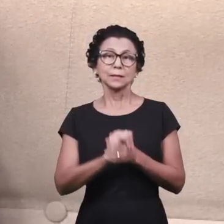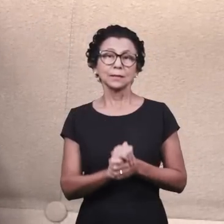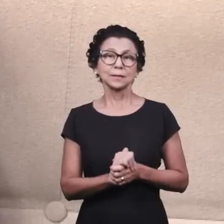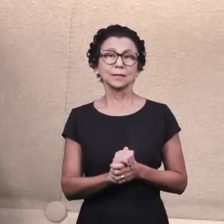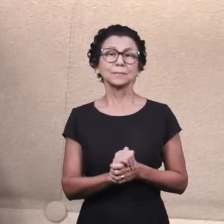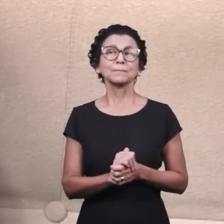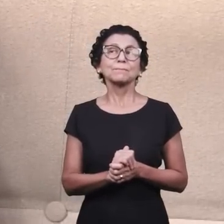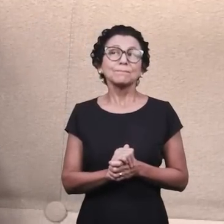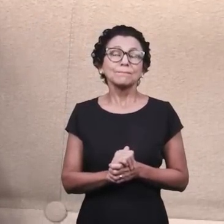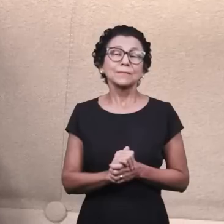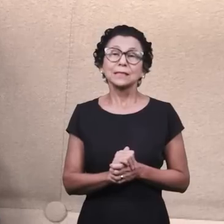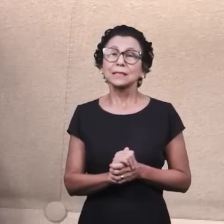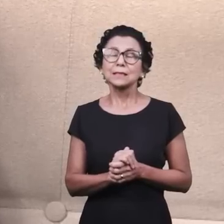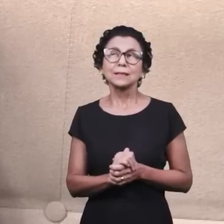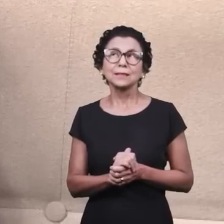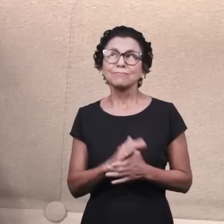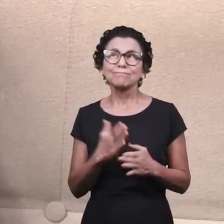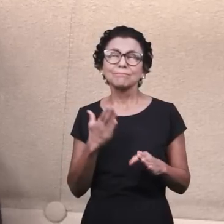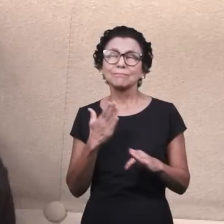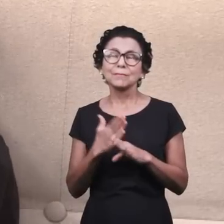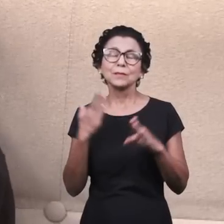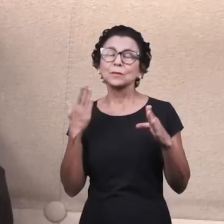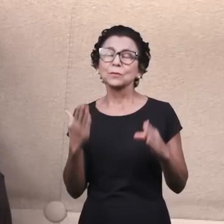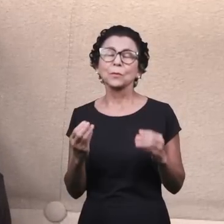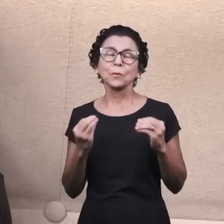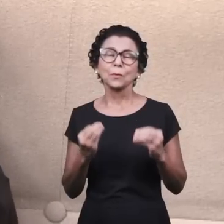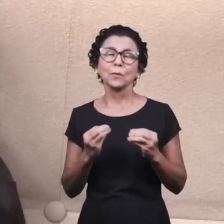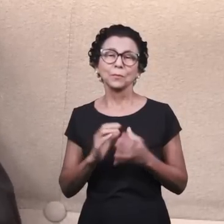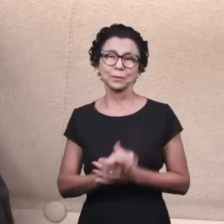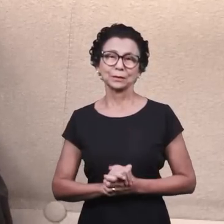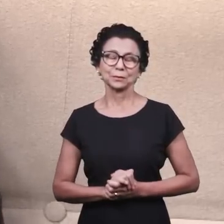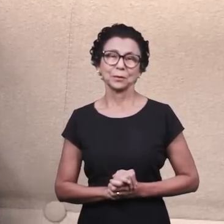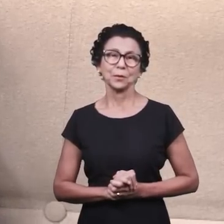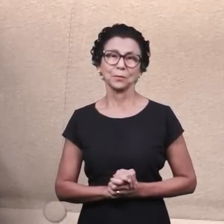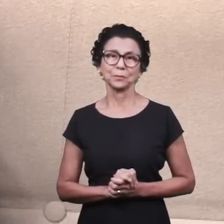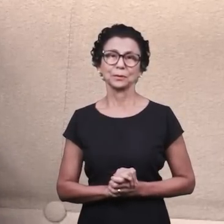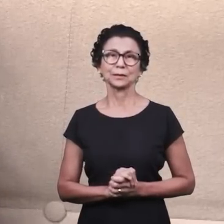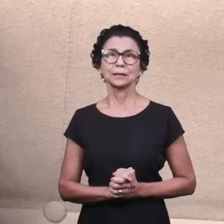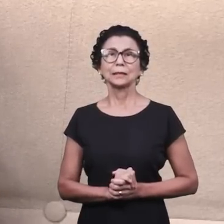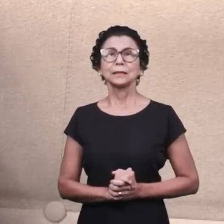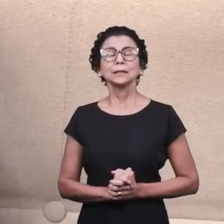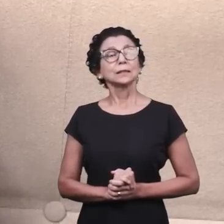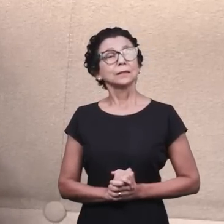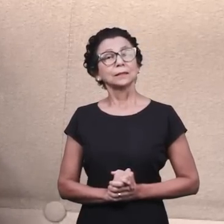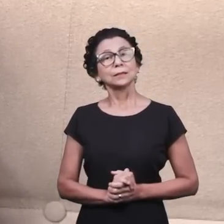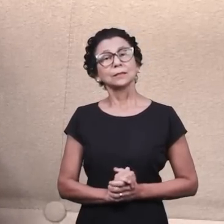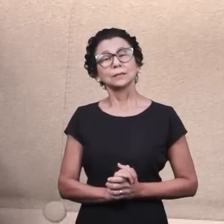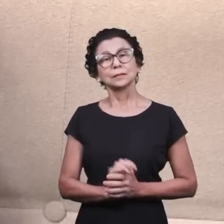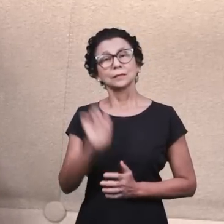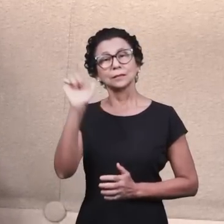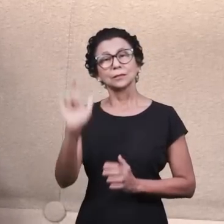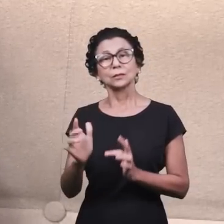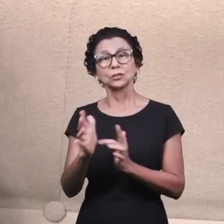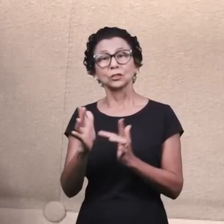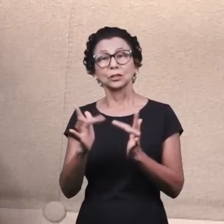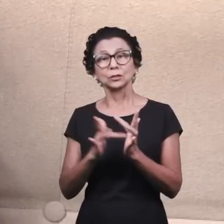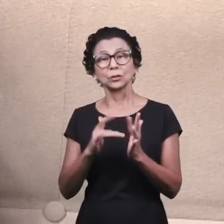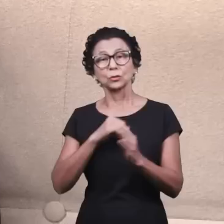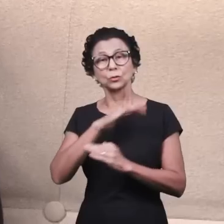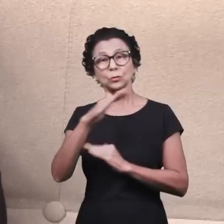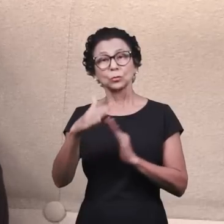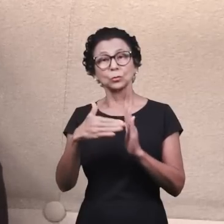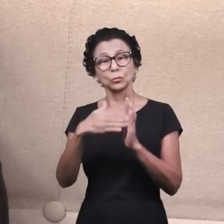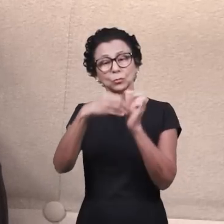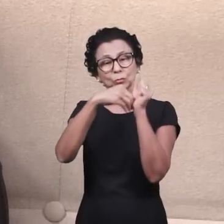grande tesouro. Né? Colossenses fala que em Jesus estão escondidos todos os mistérios da ciência e da sabedoria. E